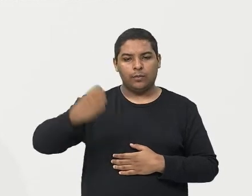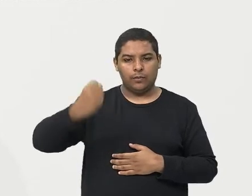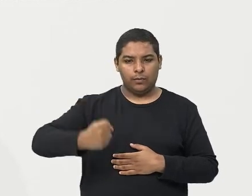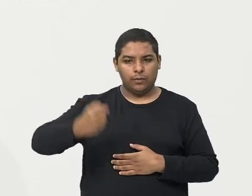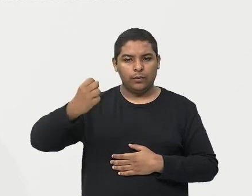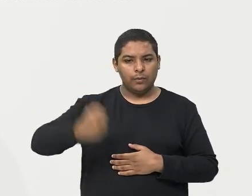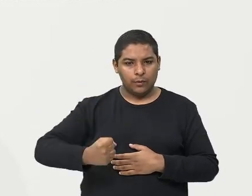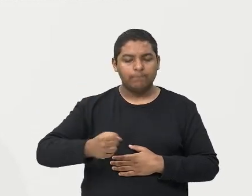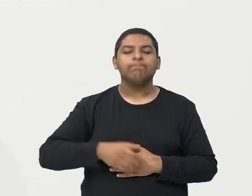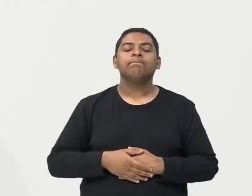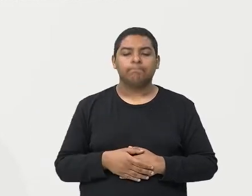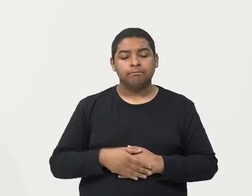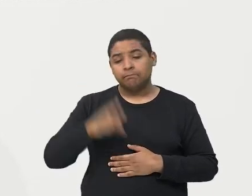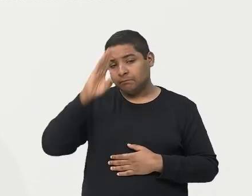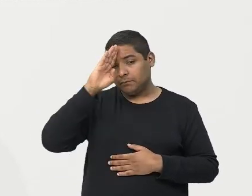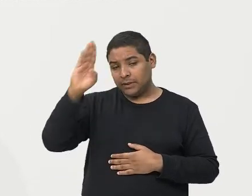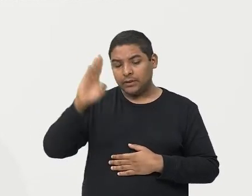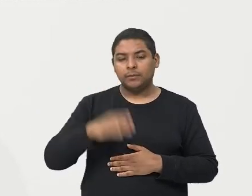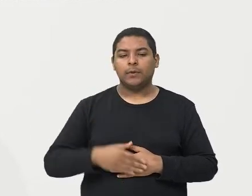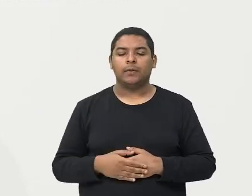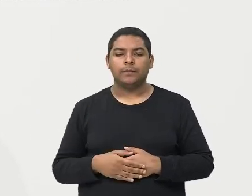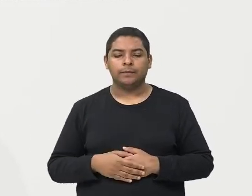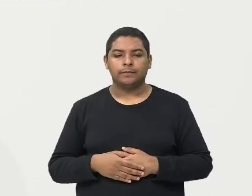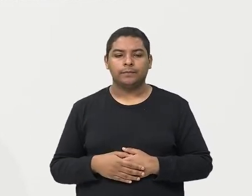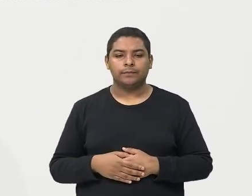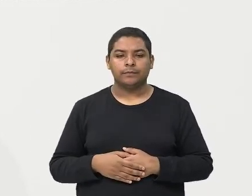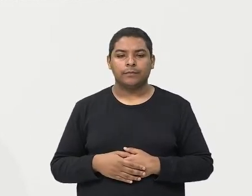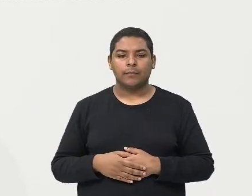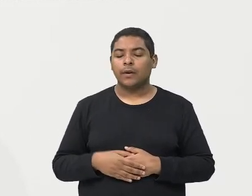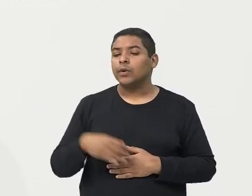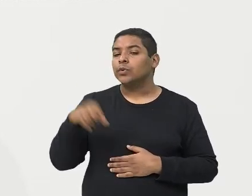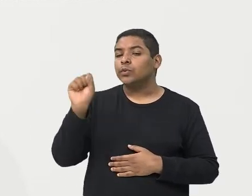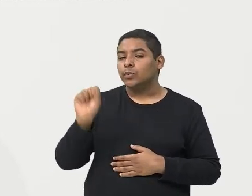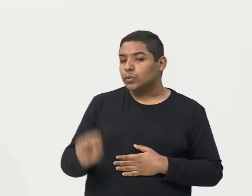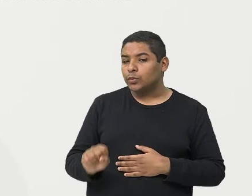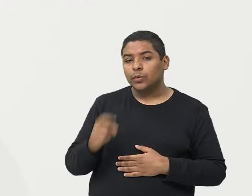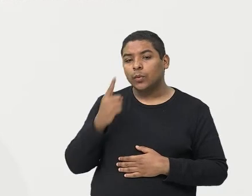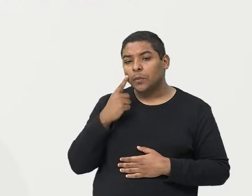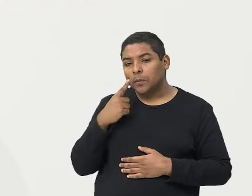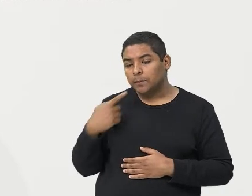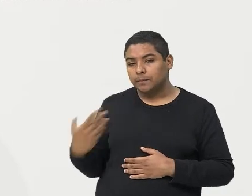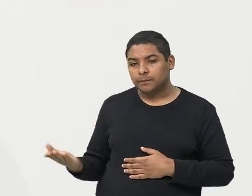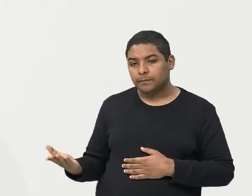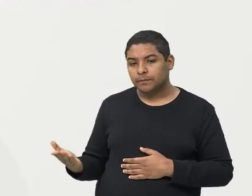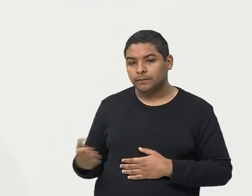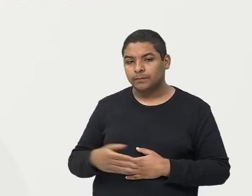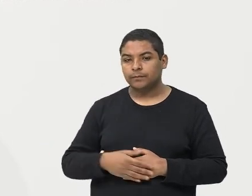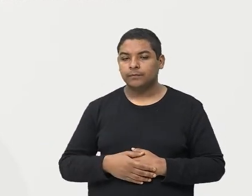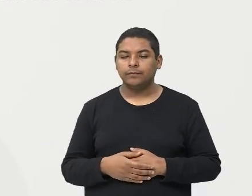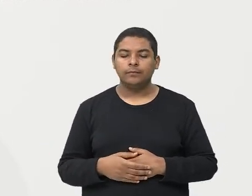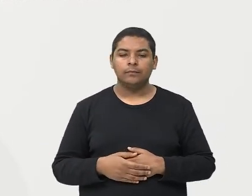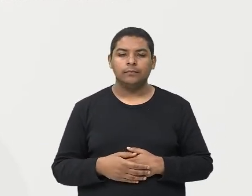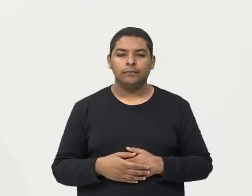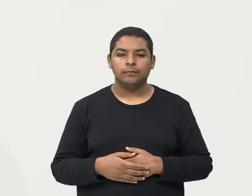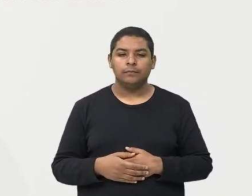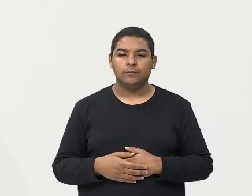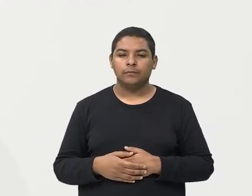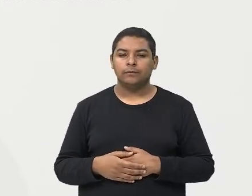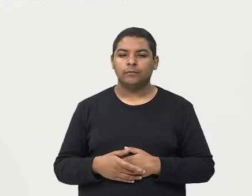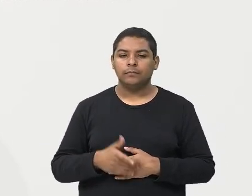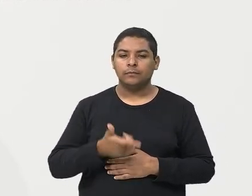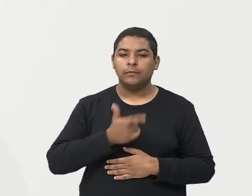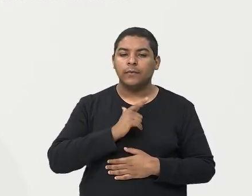do Norte, lá na Nova Zelândia. Já na parte sul, ok? A gente vai verificar que vai